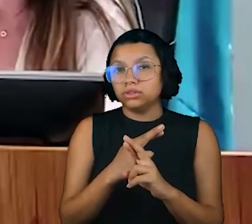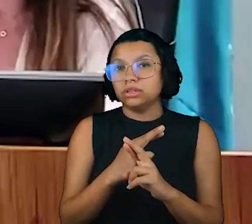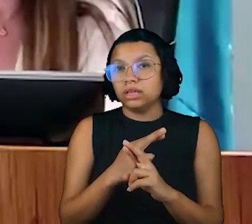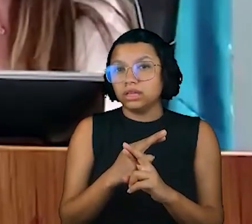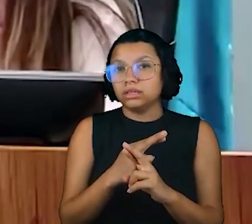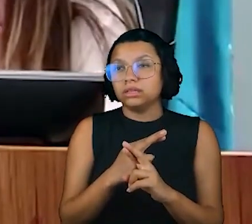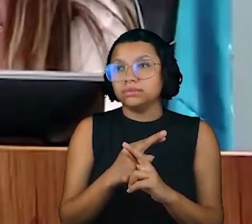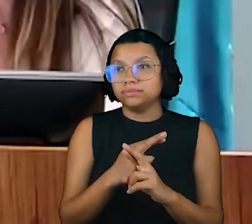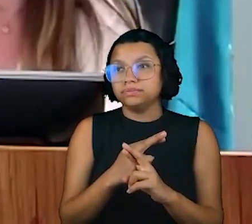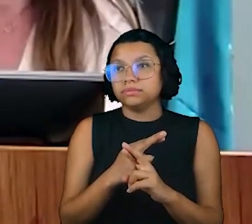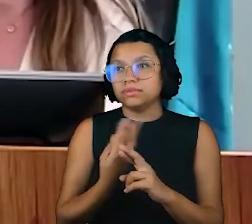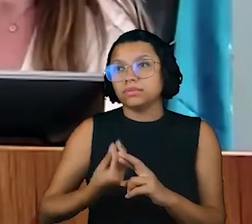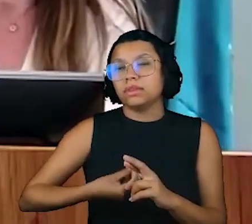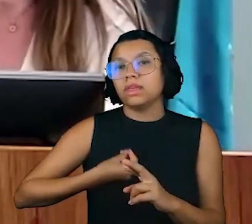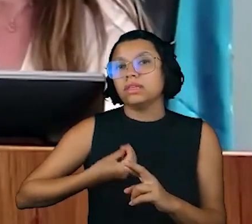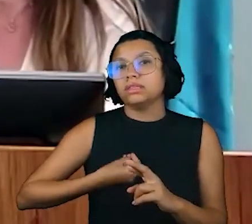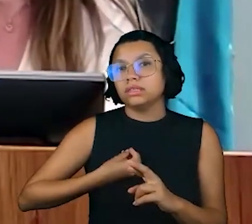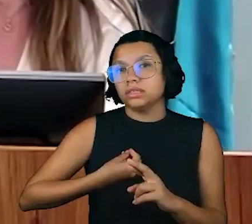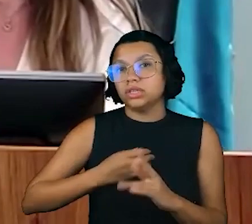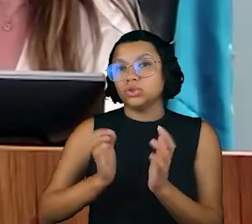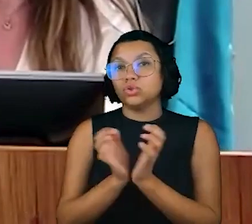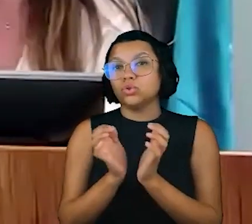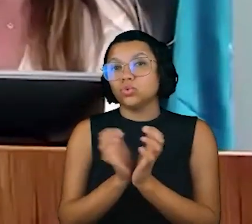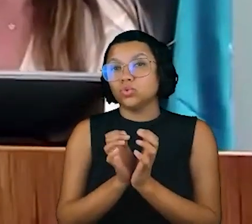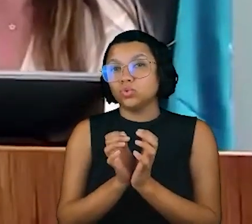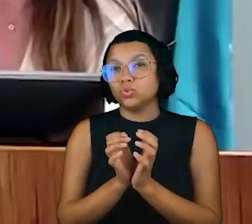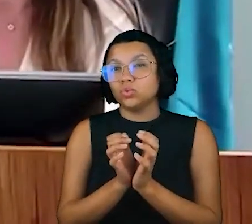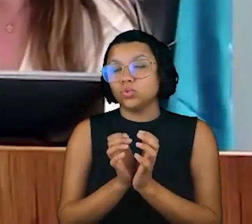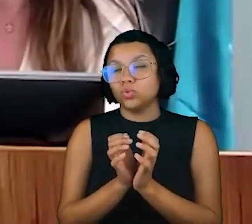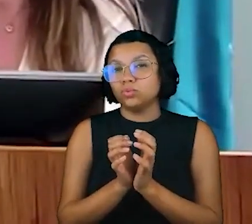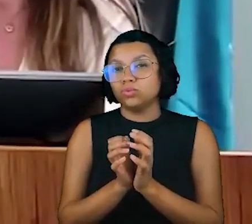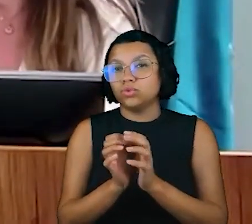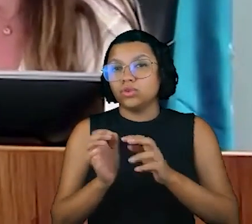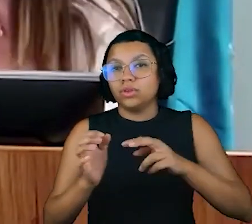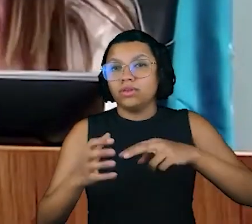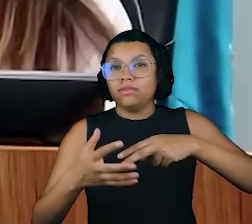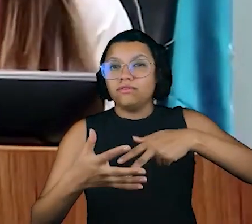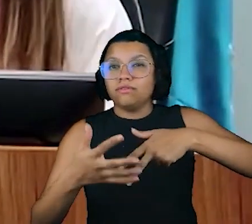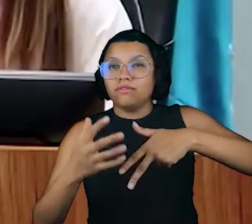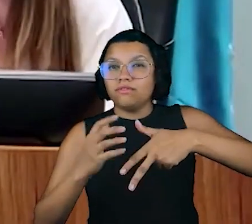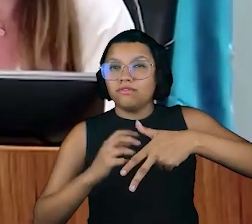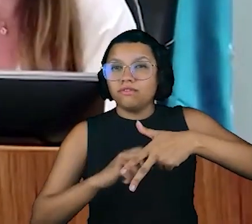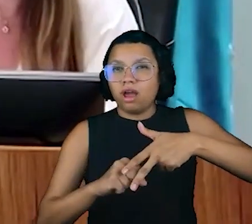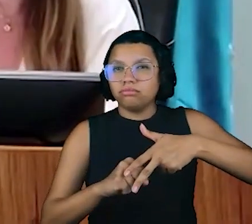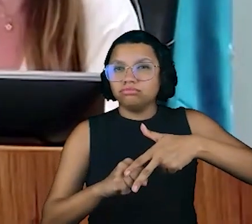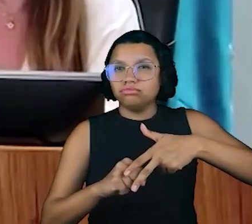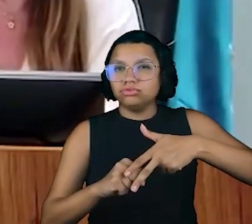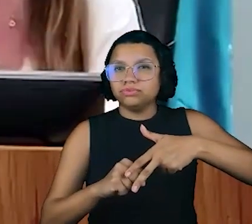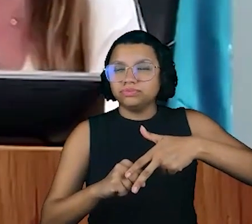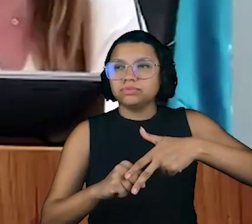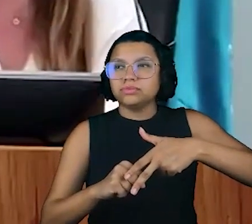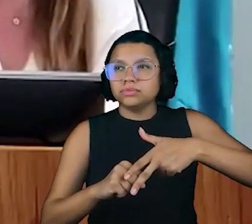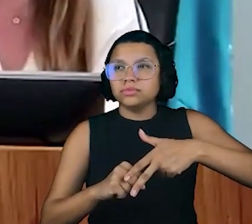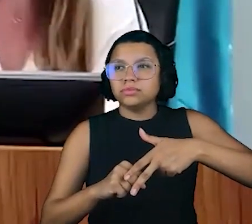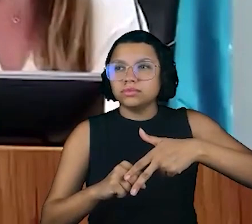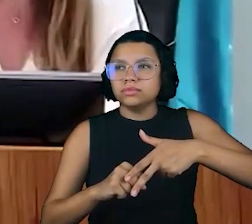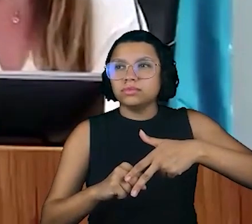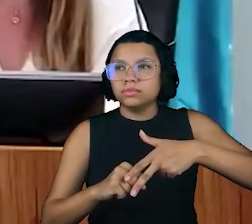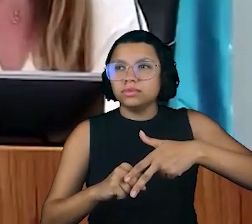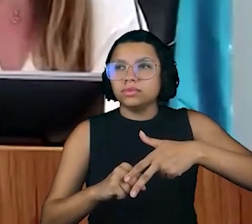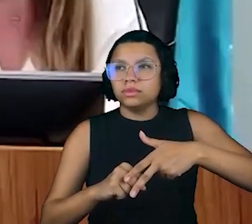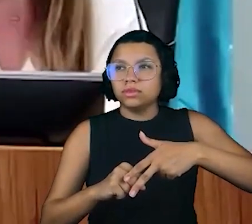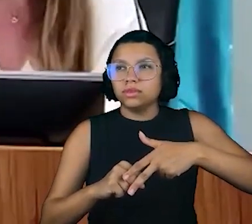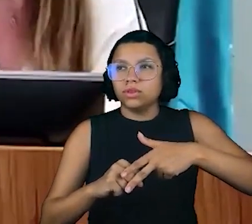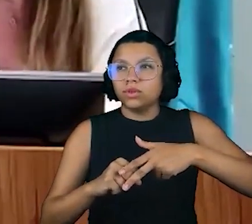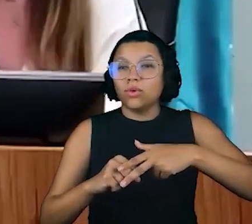existência de um grupo fraudulento, a cereja a cereja do bolo.